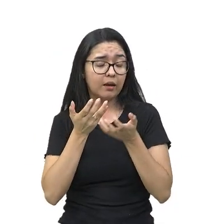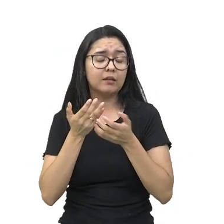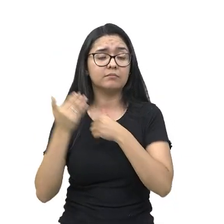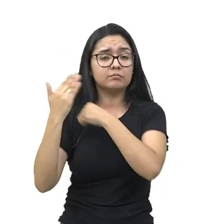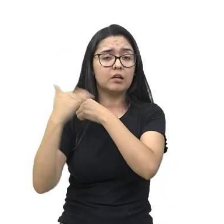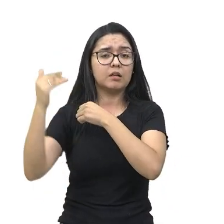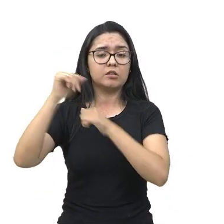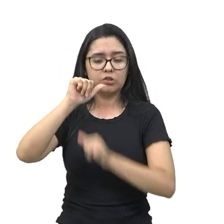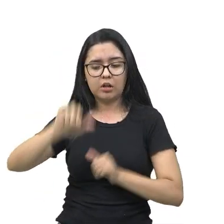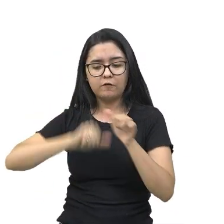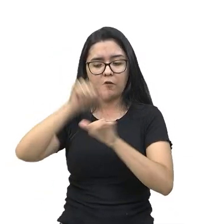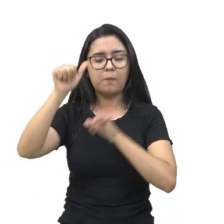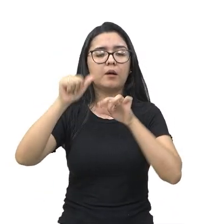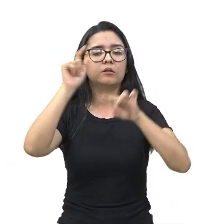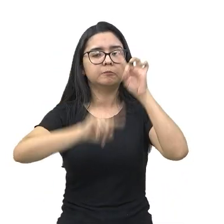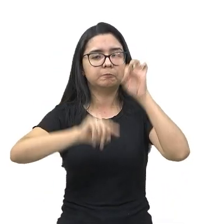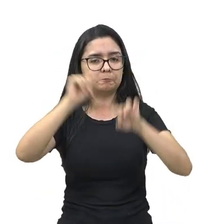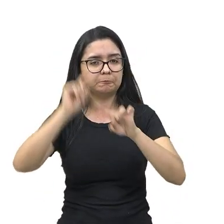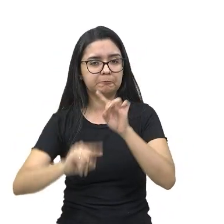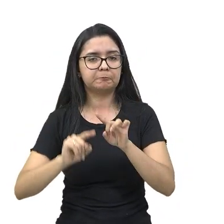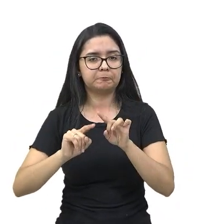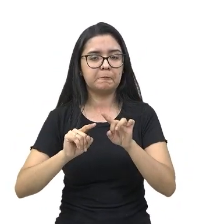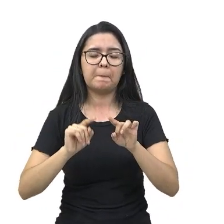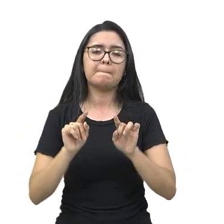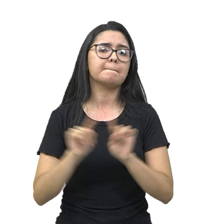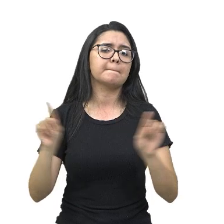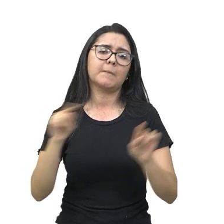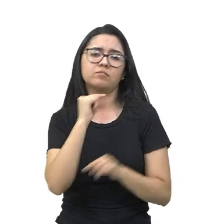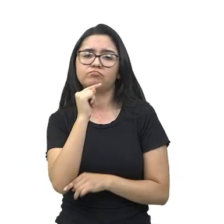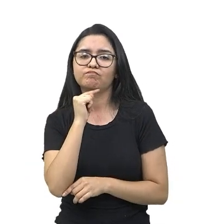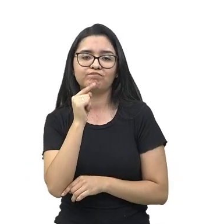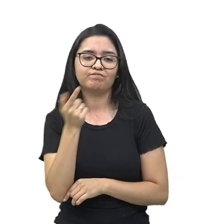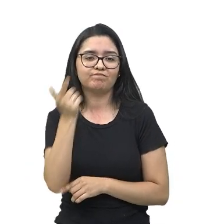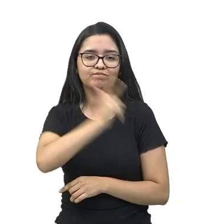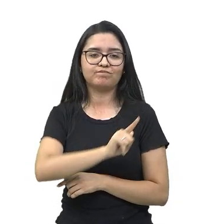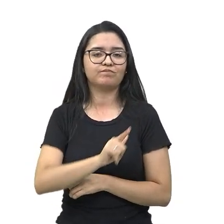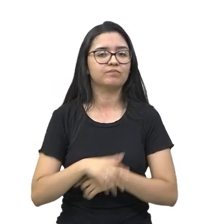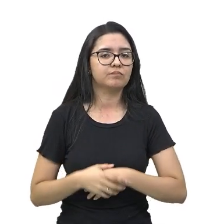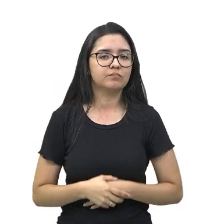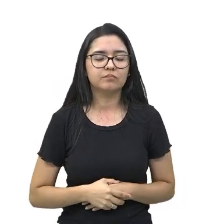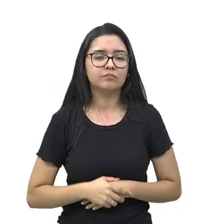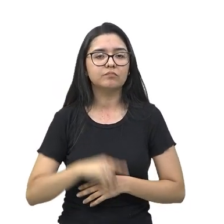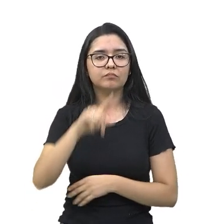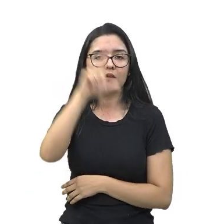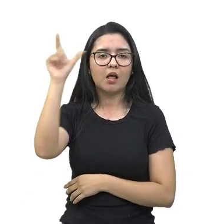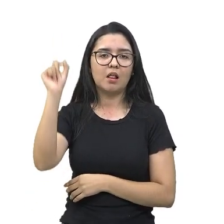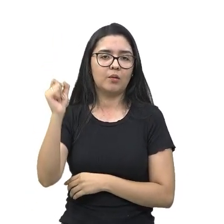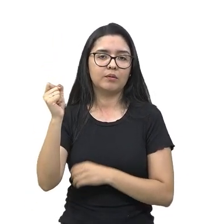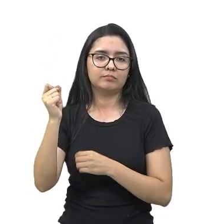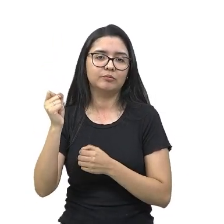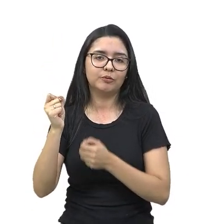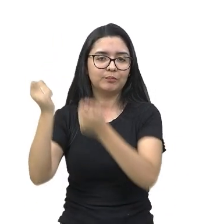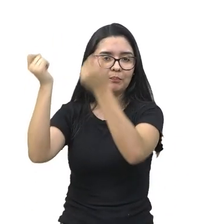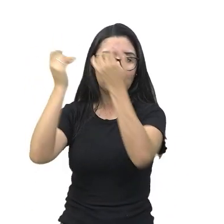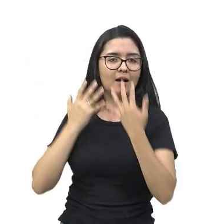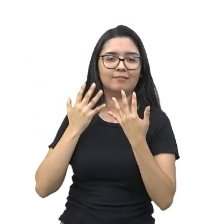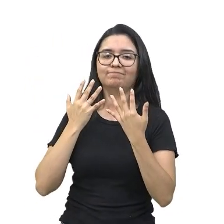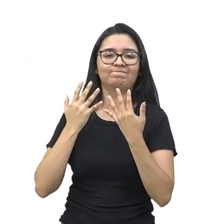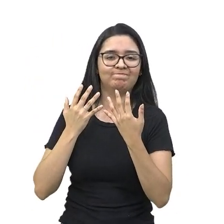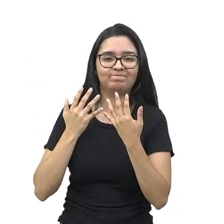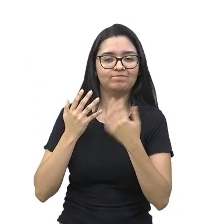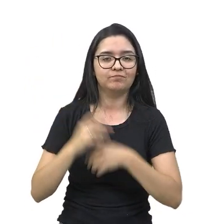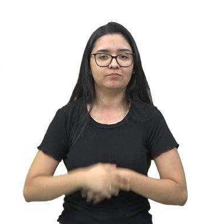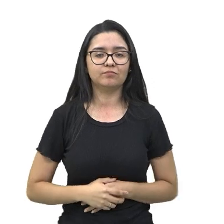ser transformada em uma estrela, mas ela não era transformada. A lua não concedia, a deusa Jaci